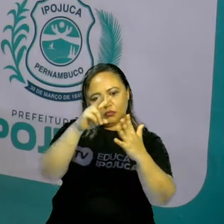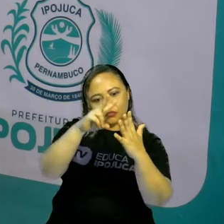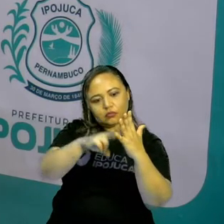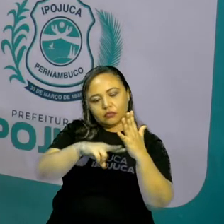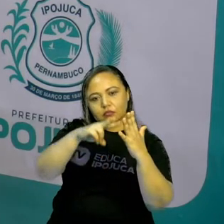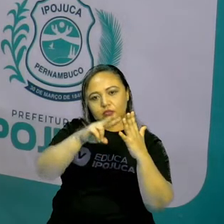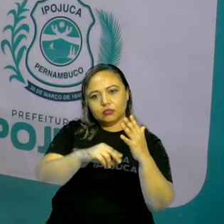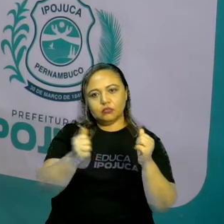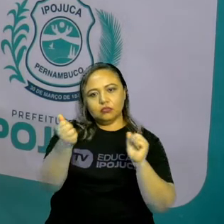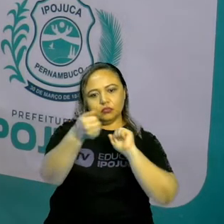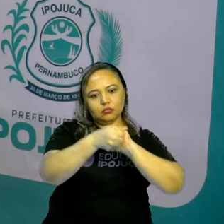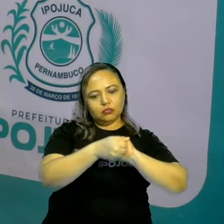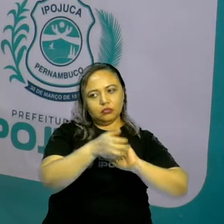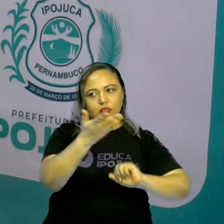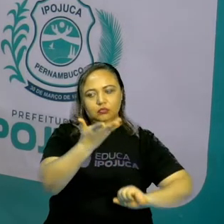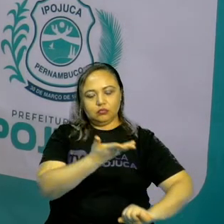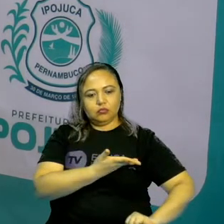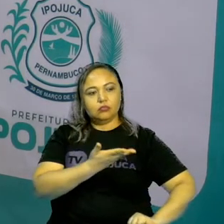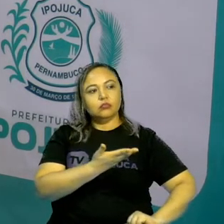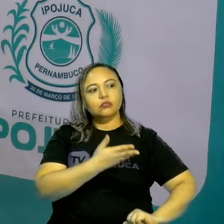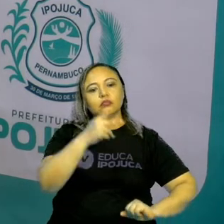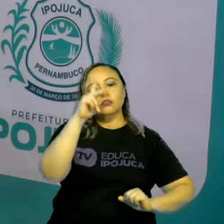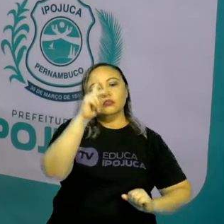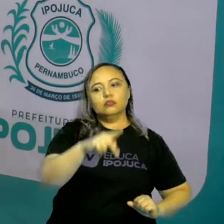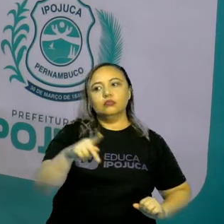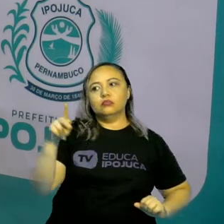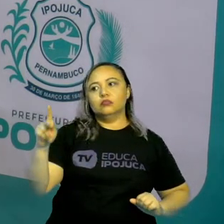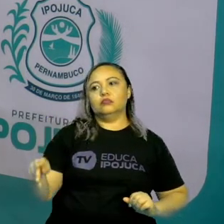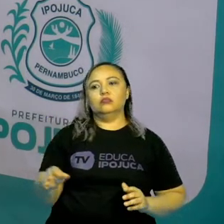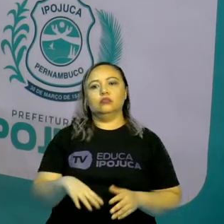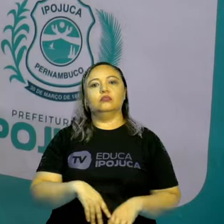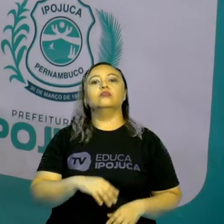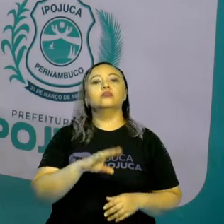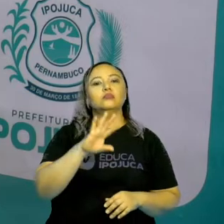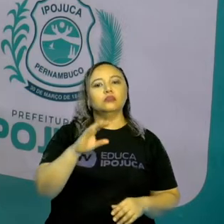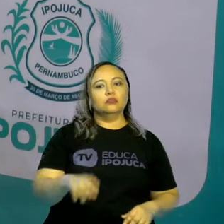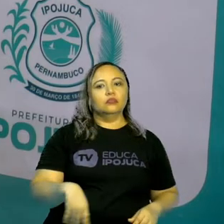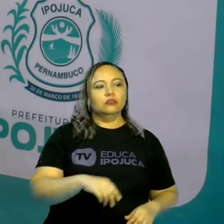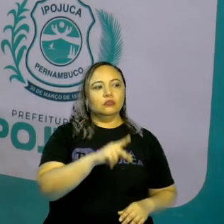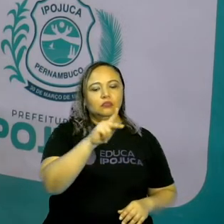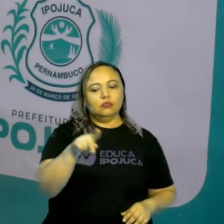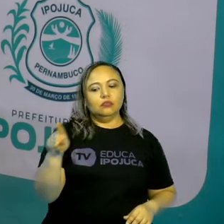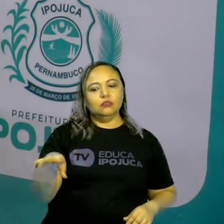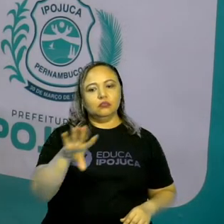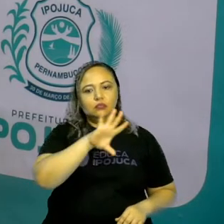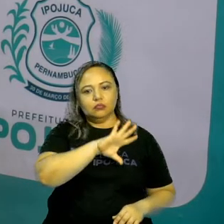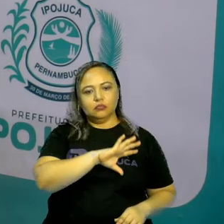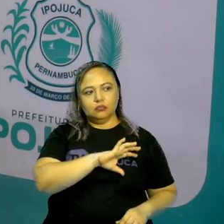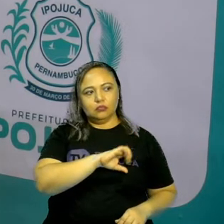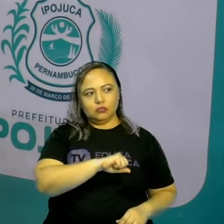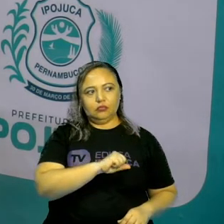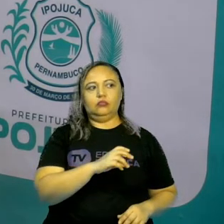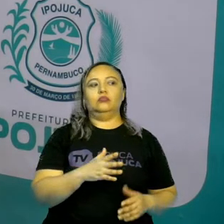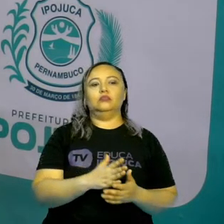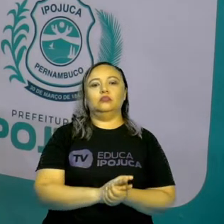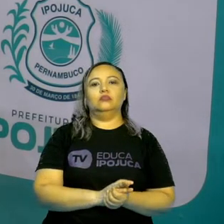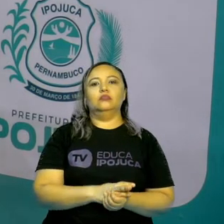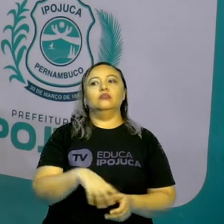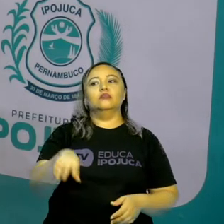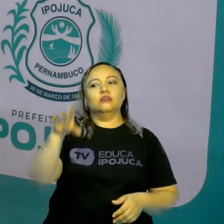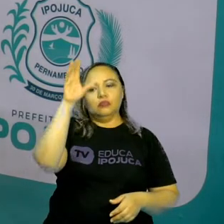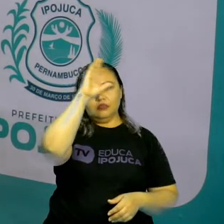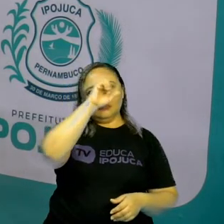os colegas, porque a professora com certeza irá gostar, porque você está aprendendo sobre